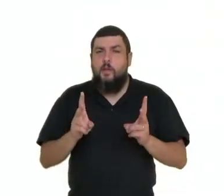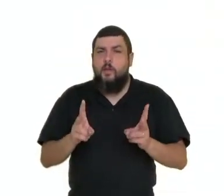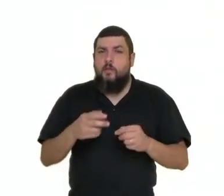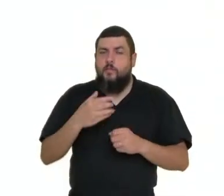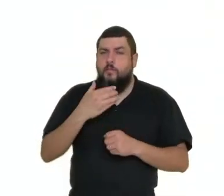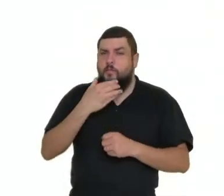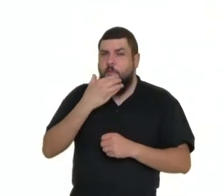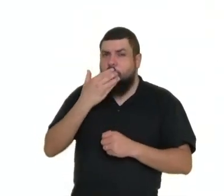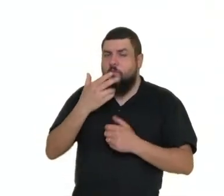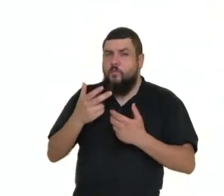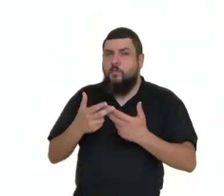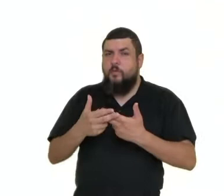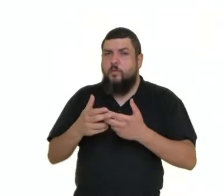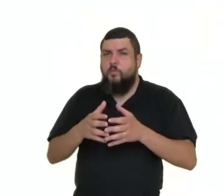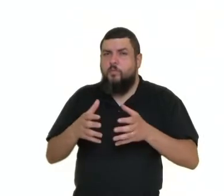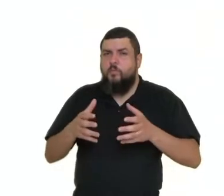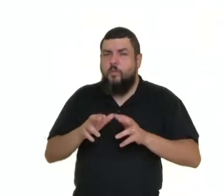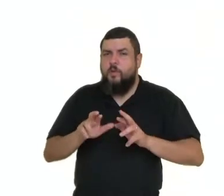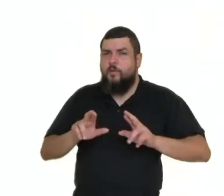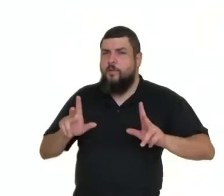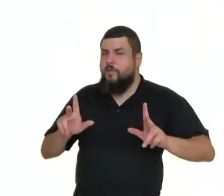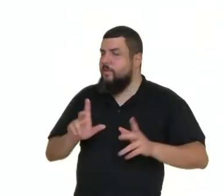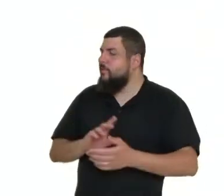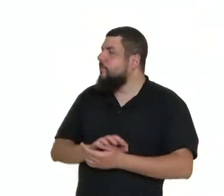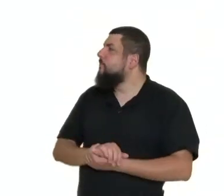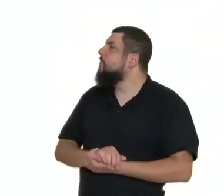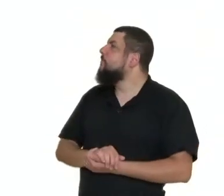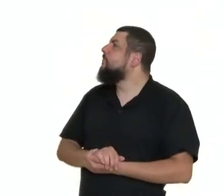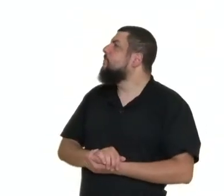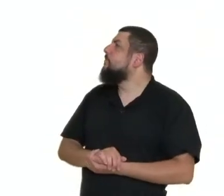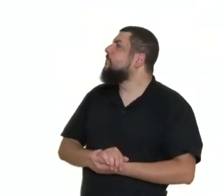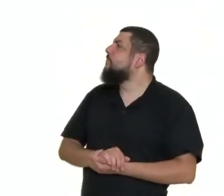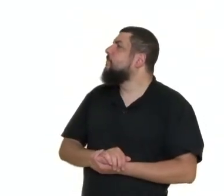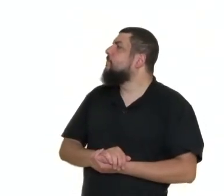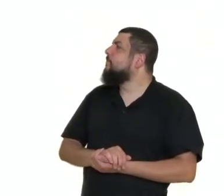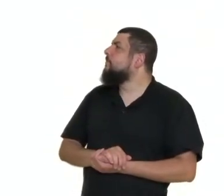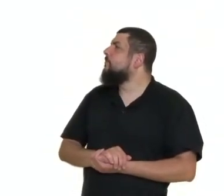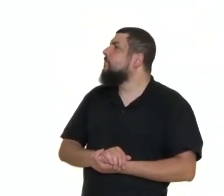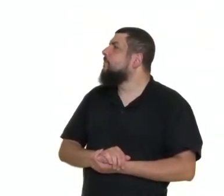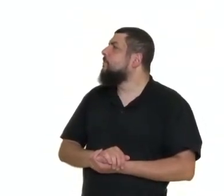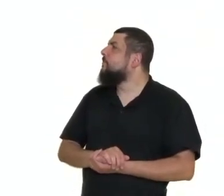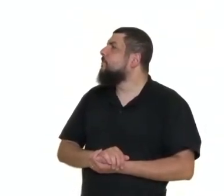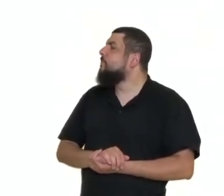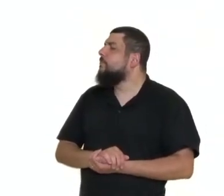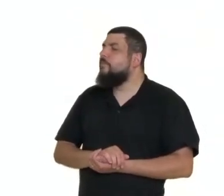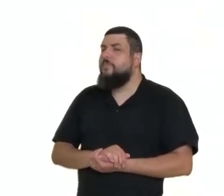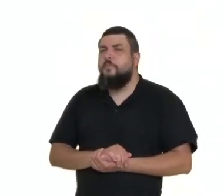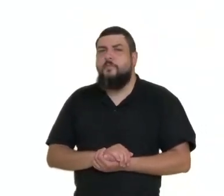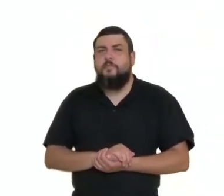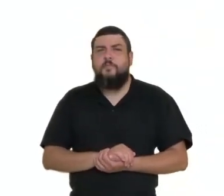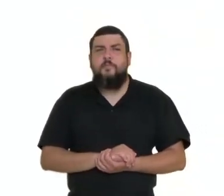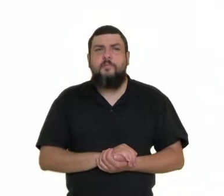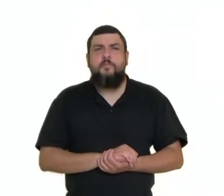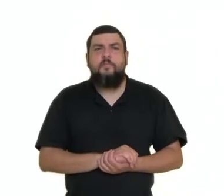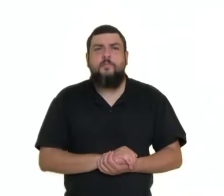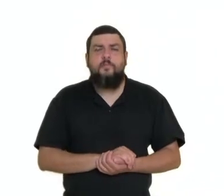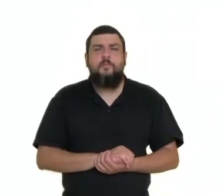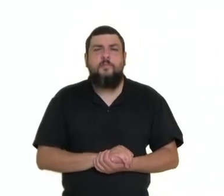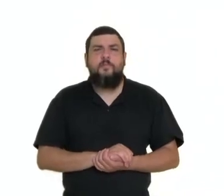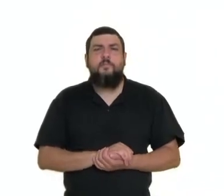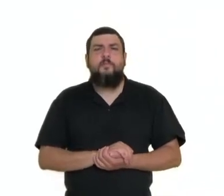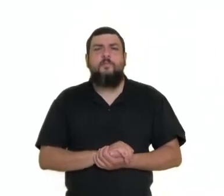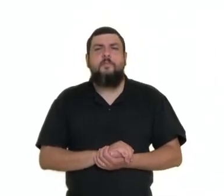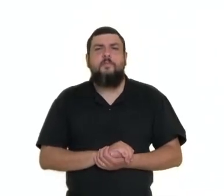tamanhos diferentes, com sufijos de diminutivo e aumentativo. Vamos observar,